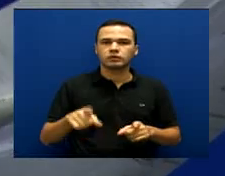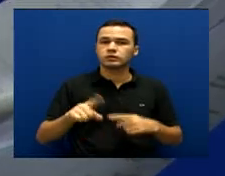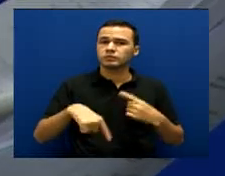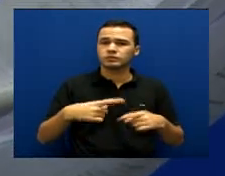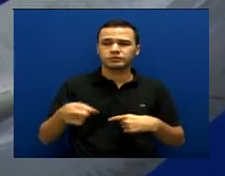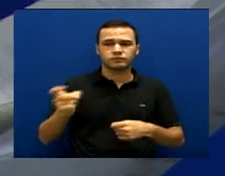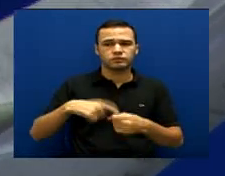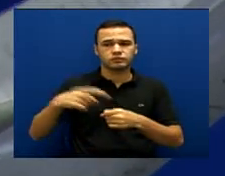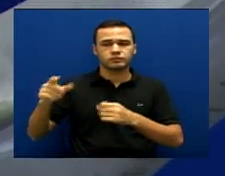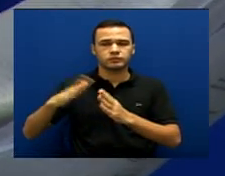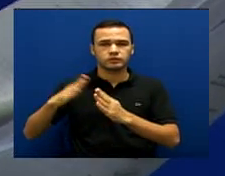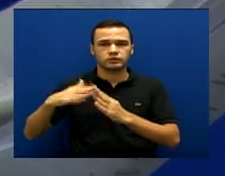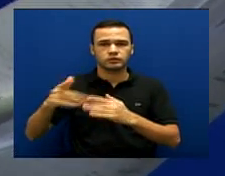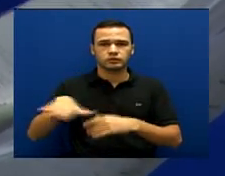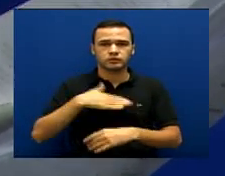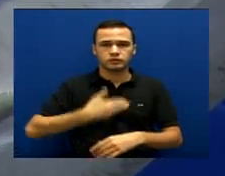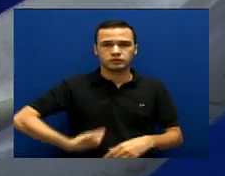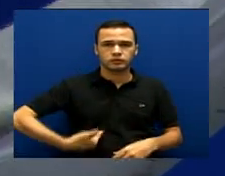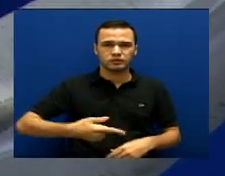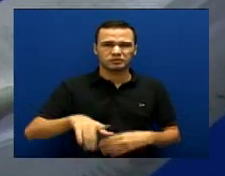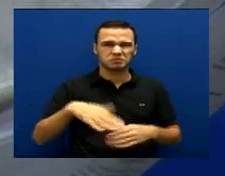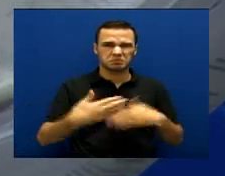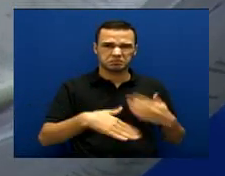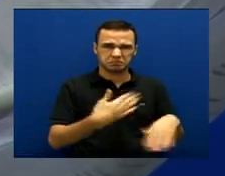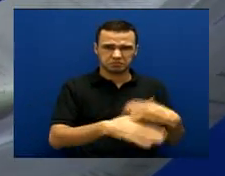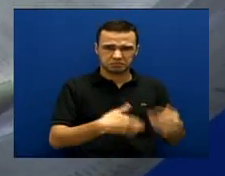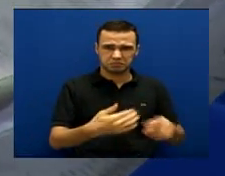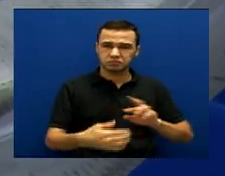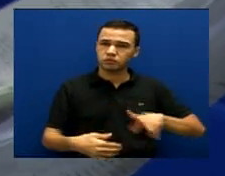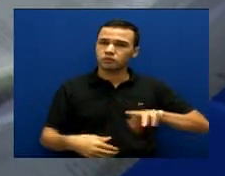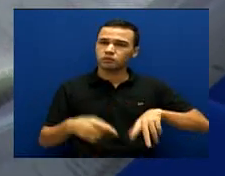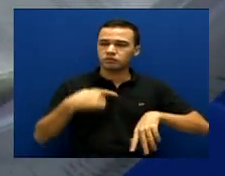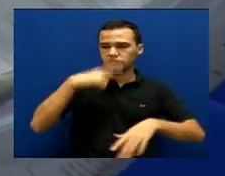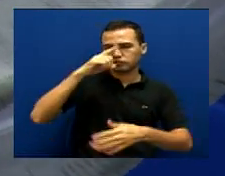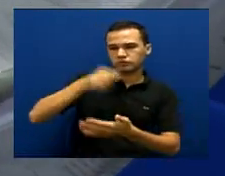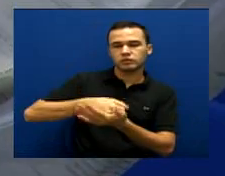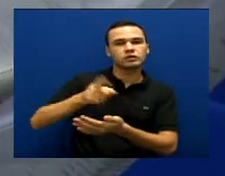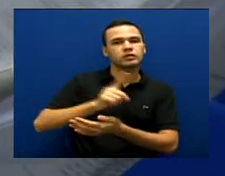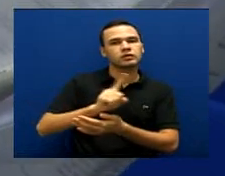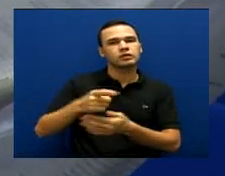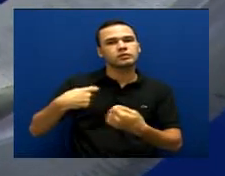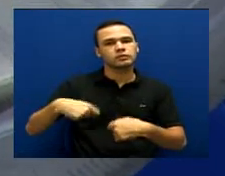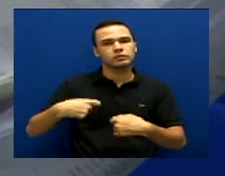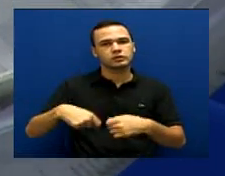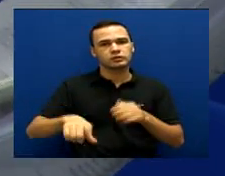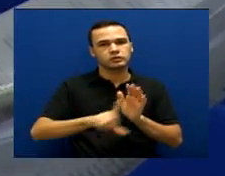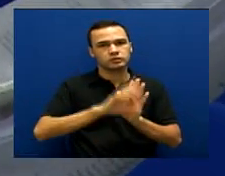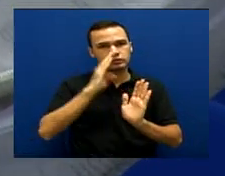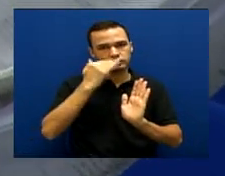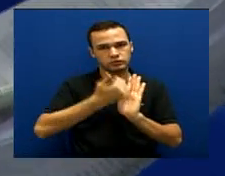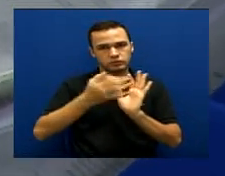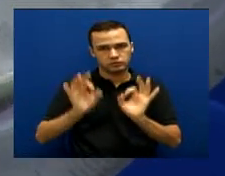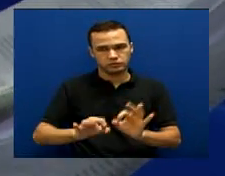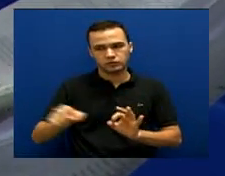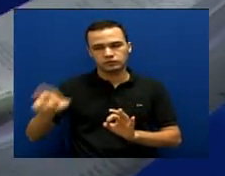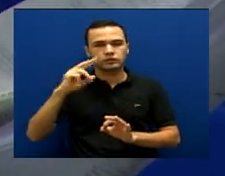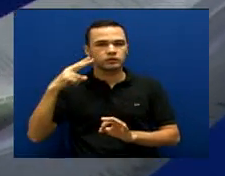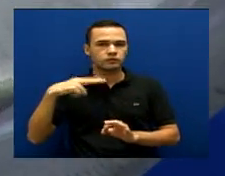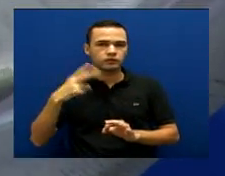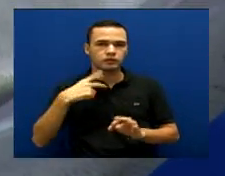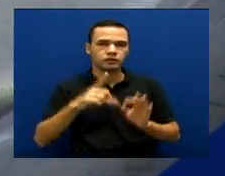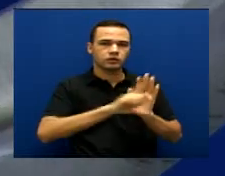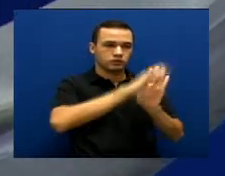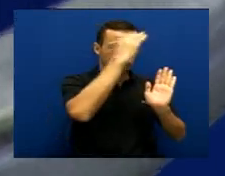vai pra casa a democracia não se baseia na eleição se baseia na legalidade dos atos então vereador que não cumprir a